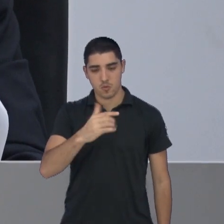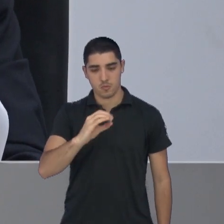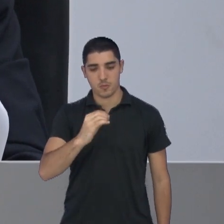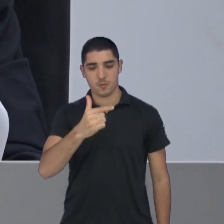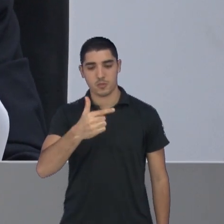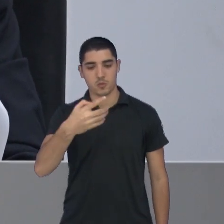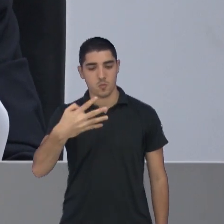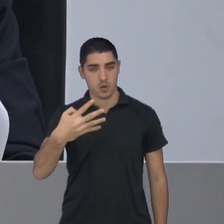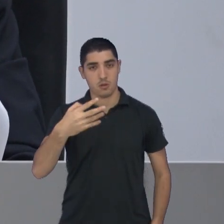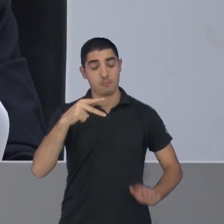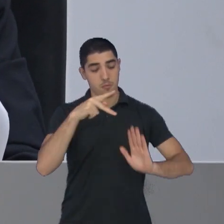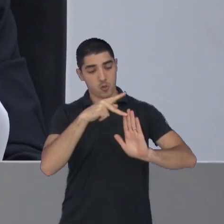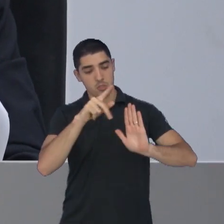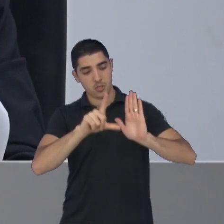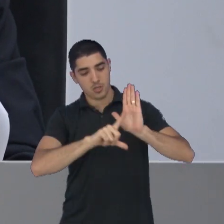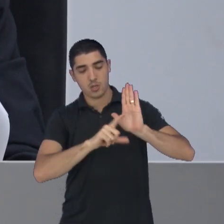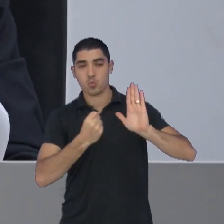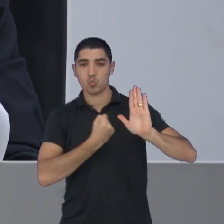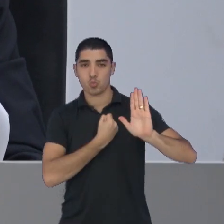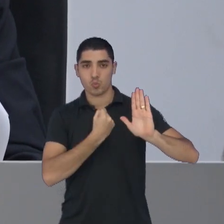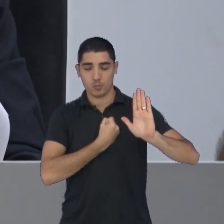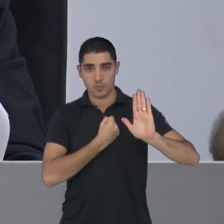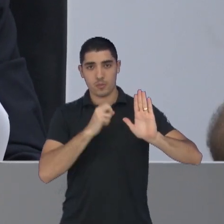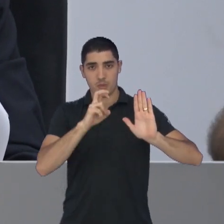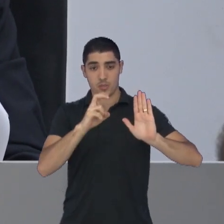2056/2024, projeto de lei número